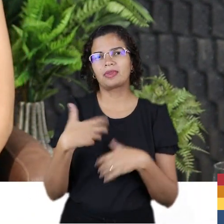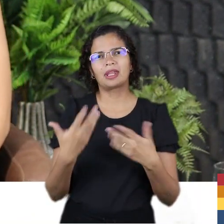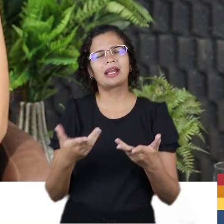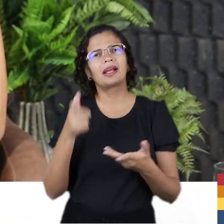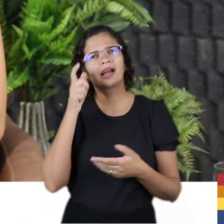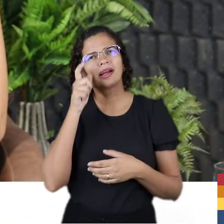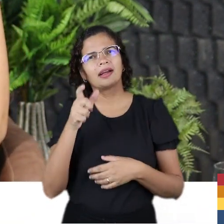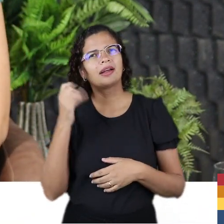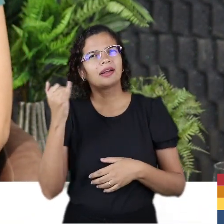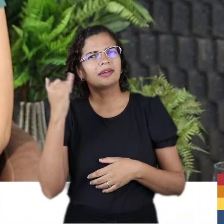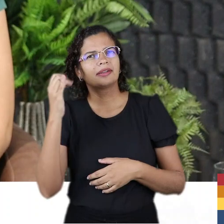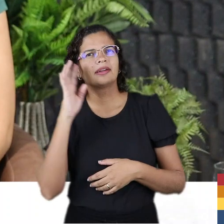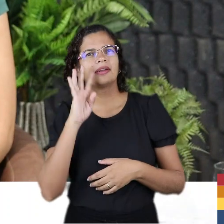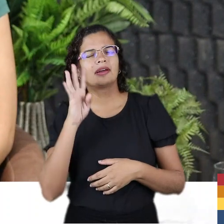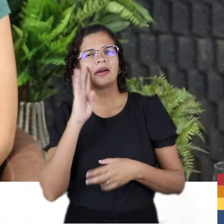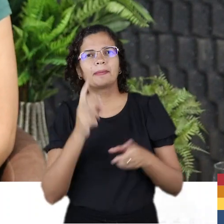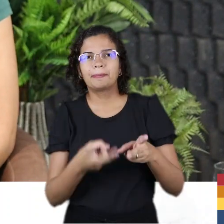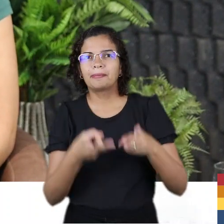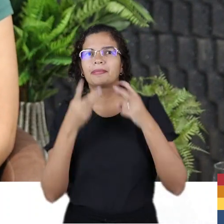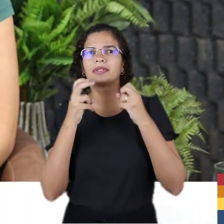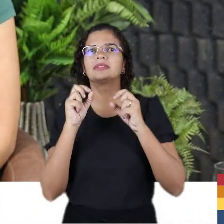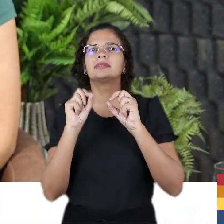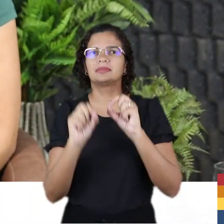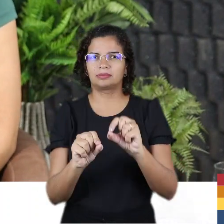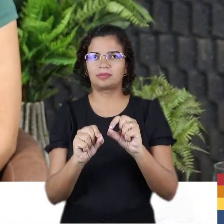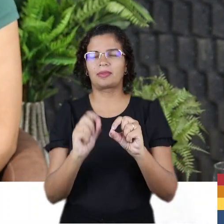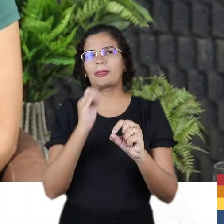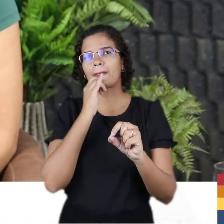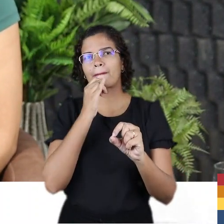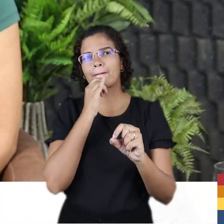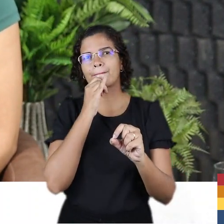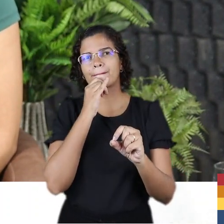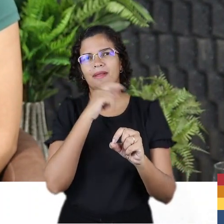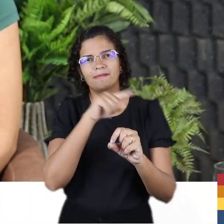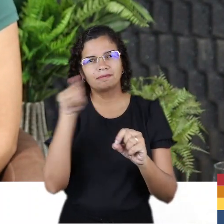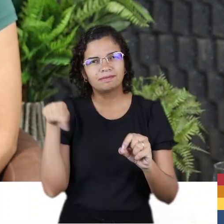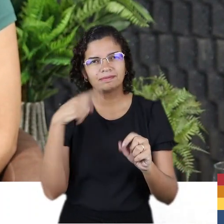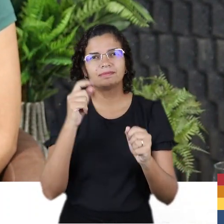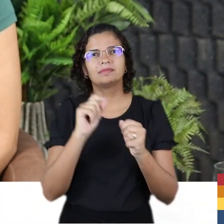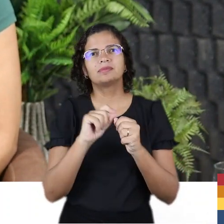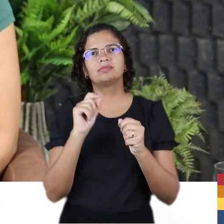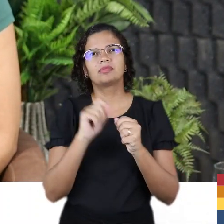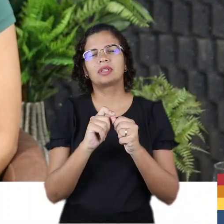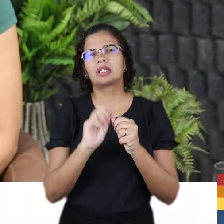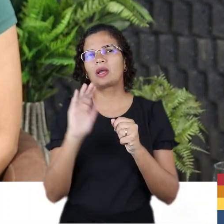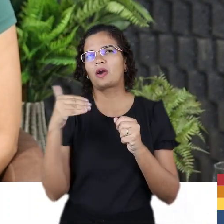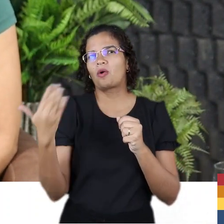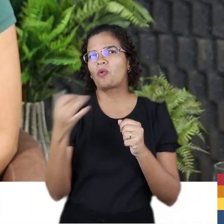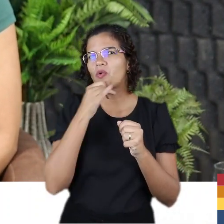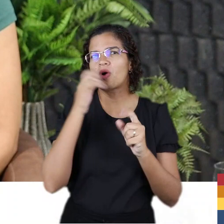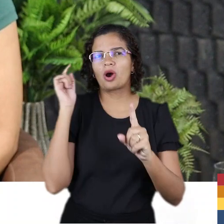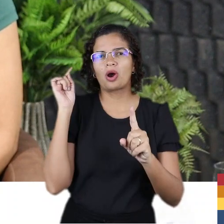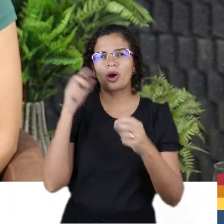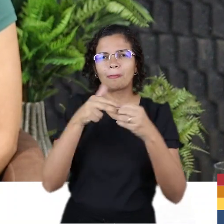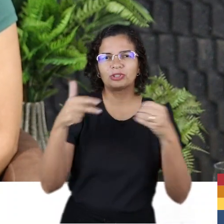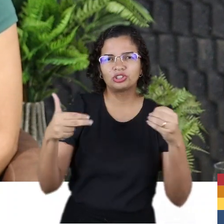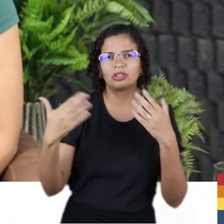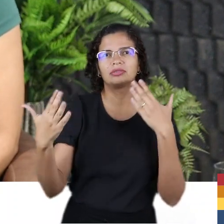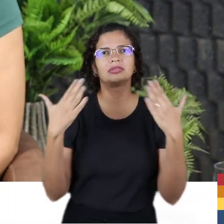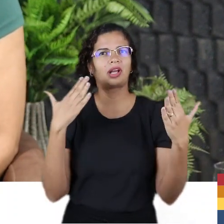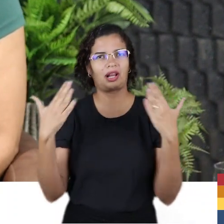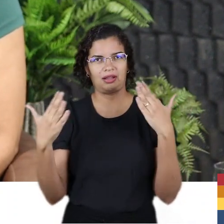e, é, isso trazendo a oportunidade do estudante elaborar hipóteses para